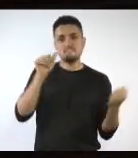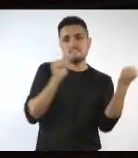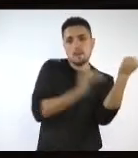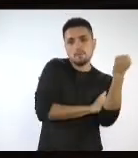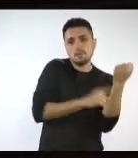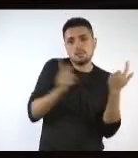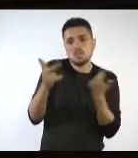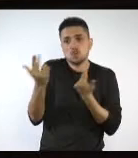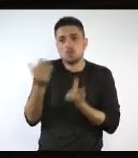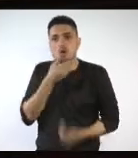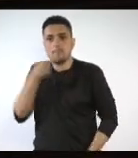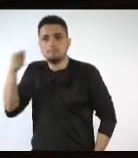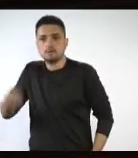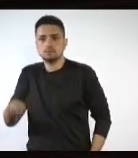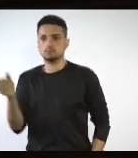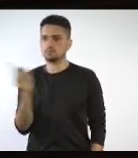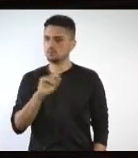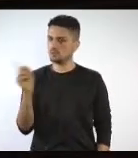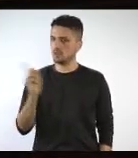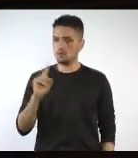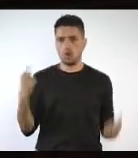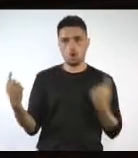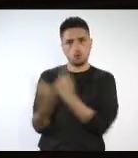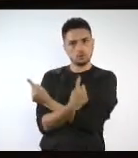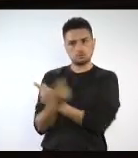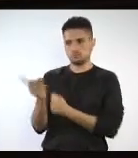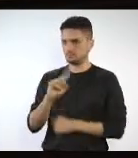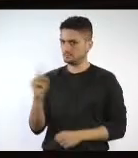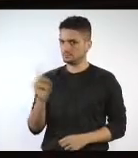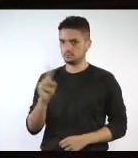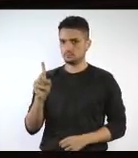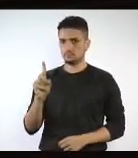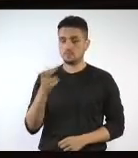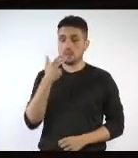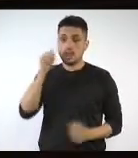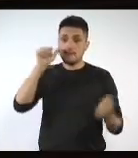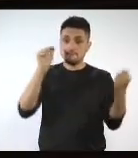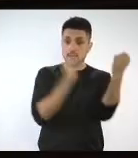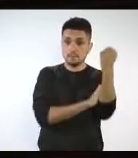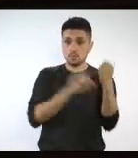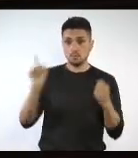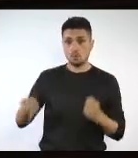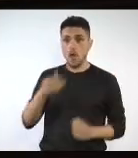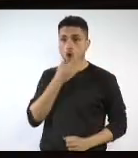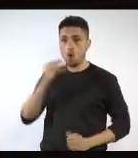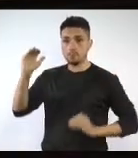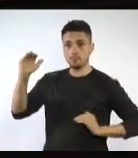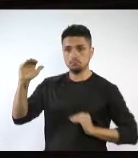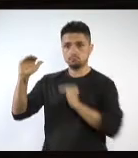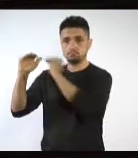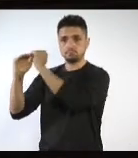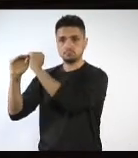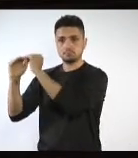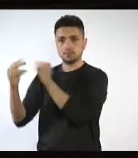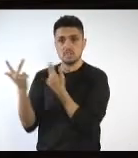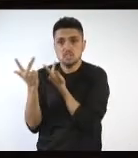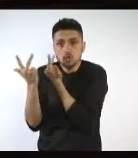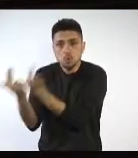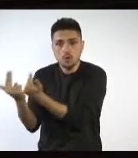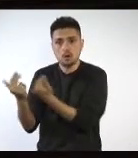de igualdade de condições e de direitos aos dos homens. Afinal de contas, acabei de apresentar uma série